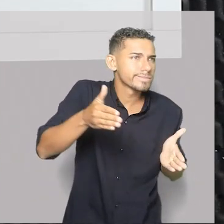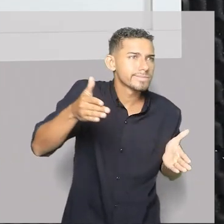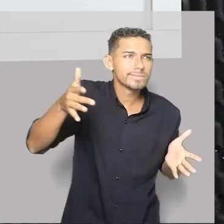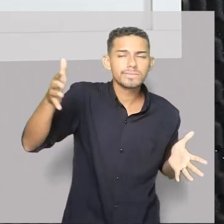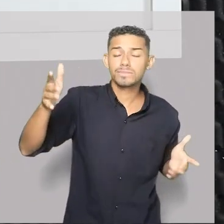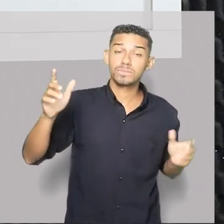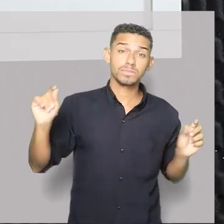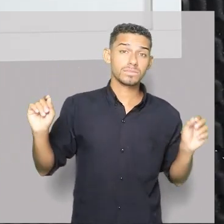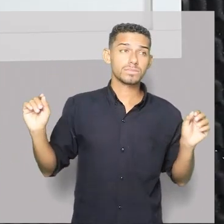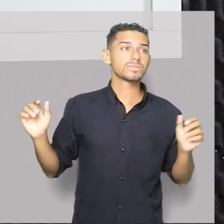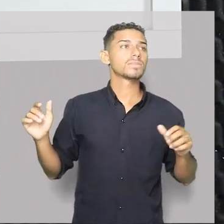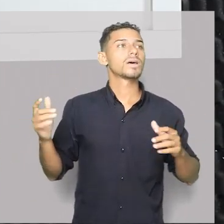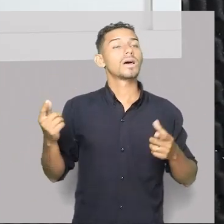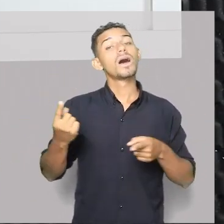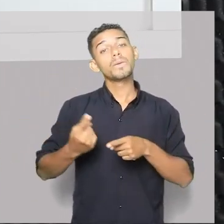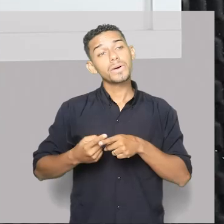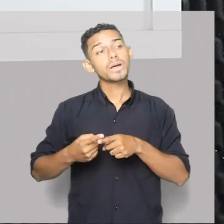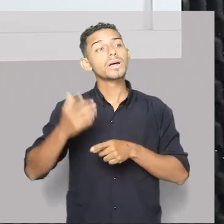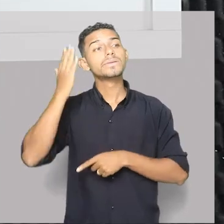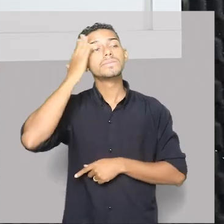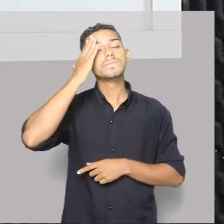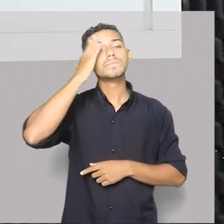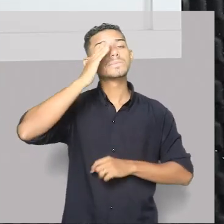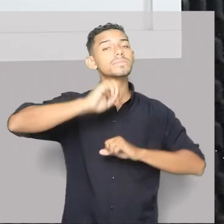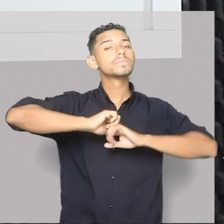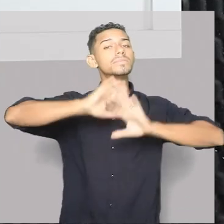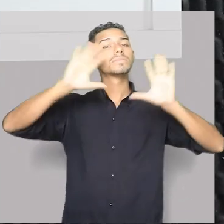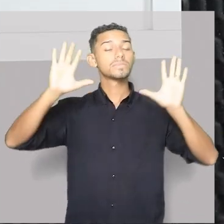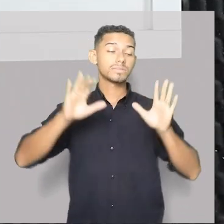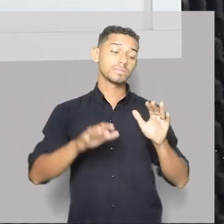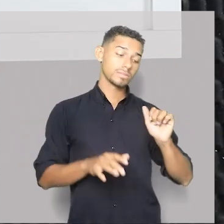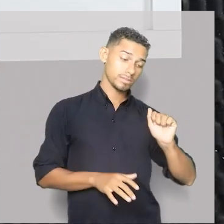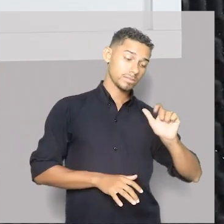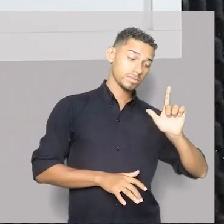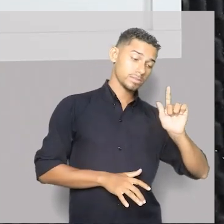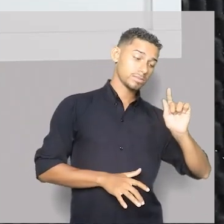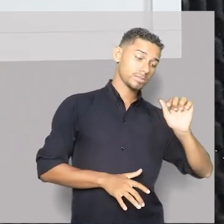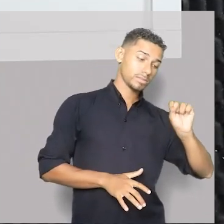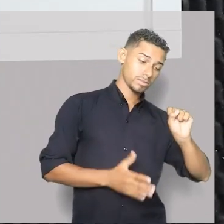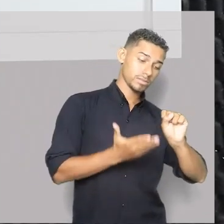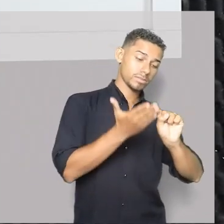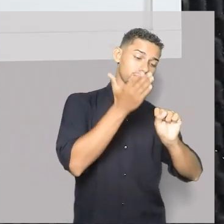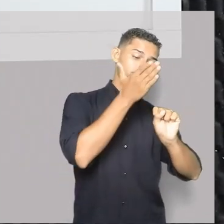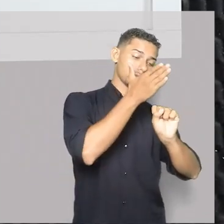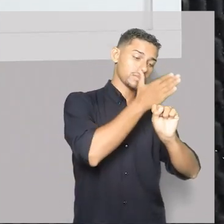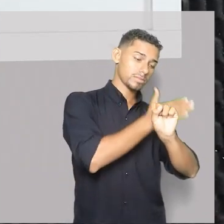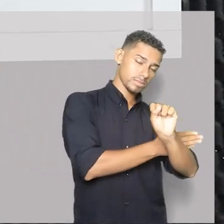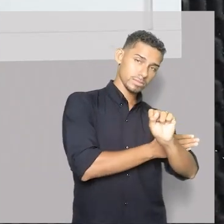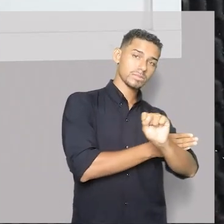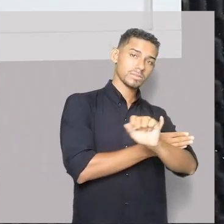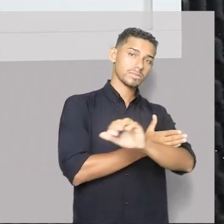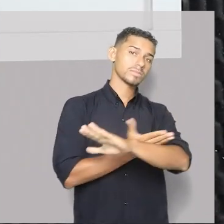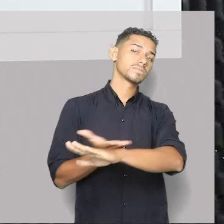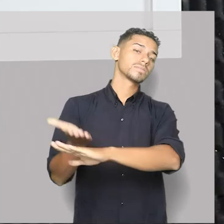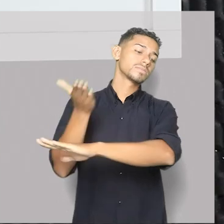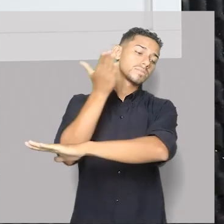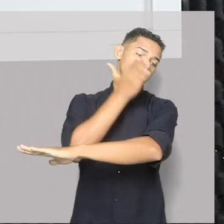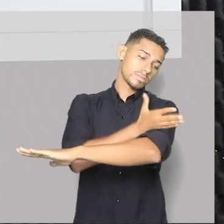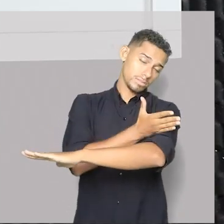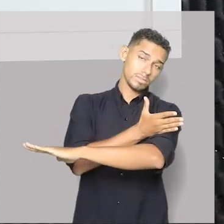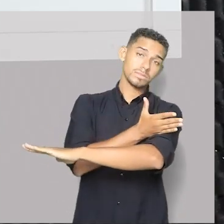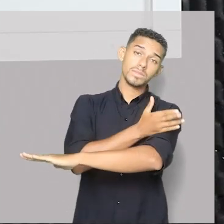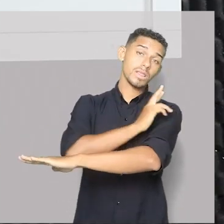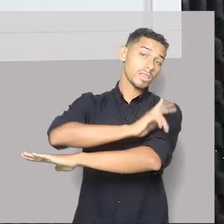aí que tu construiu? Porque a gente entende que as algas, estando lá atrás, de fato elas não são